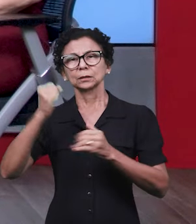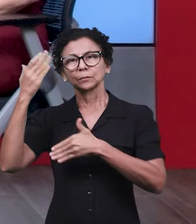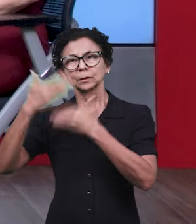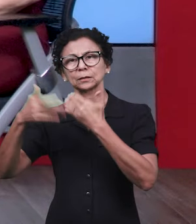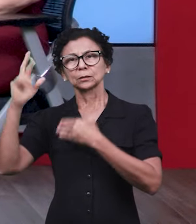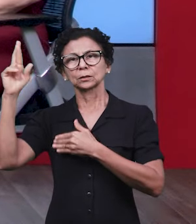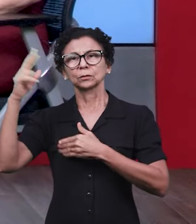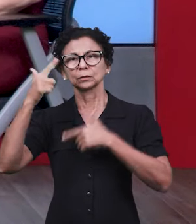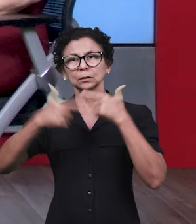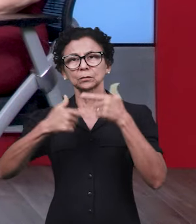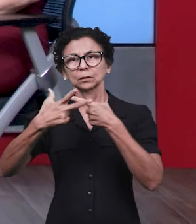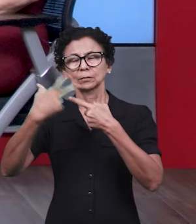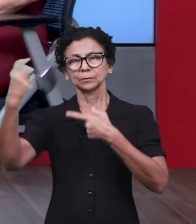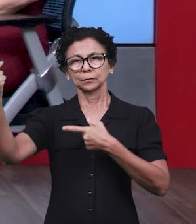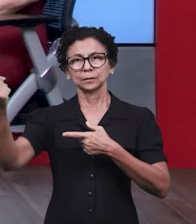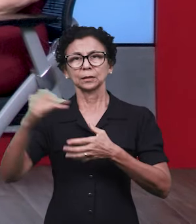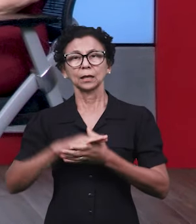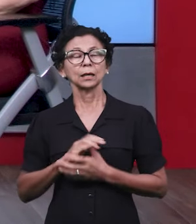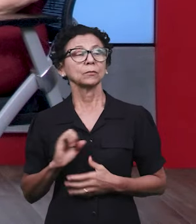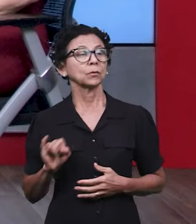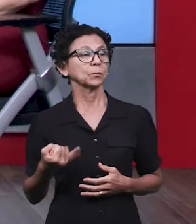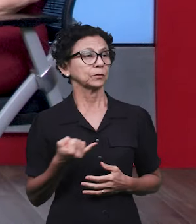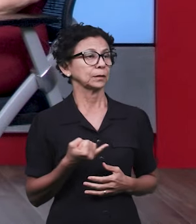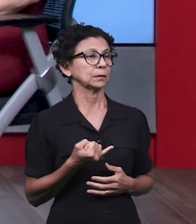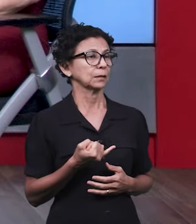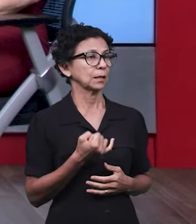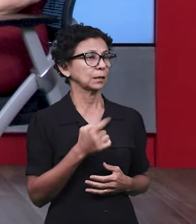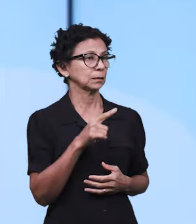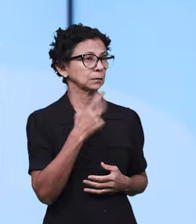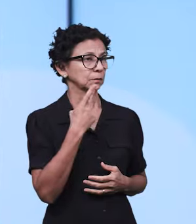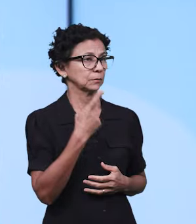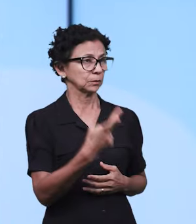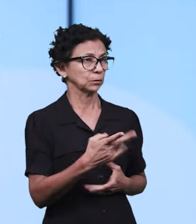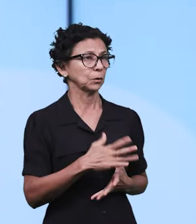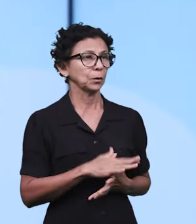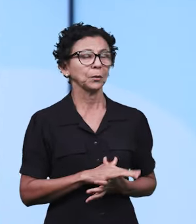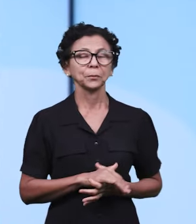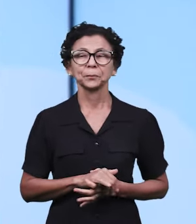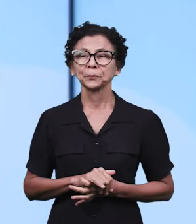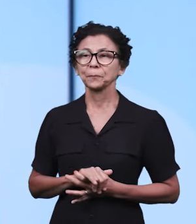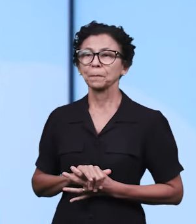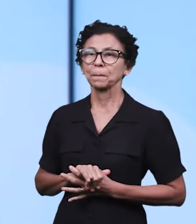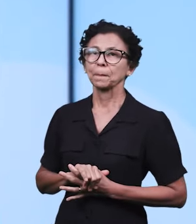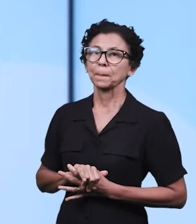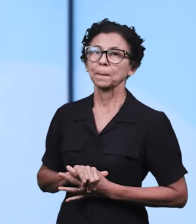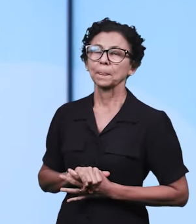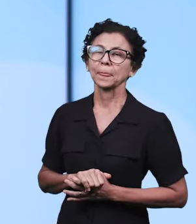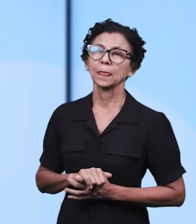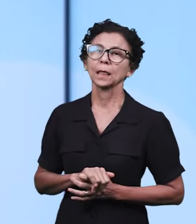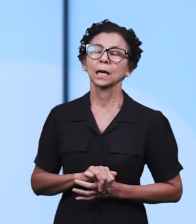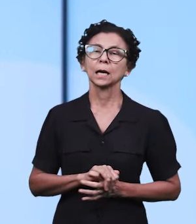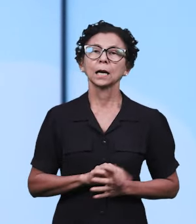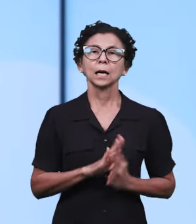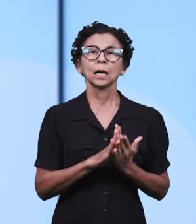sua fala, porque nós temos um caso na Bíblia, que é o caso de um